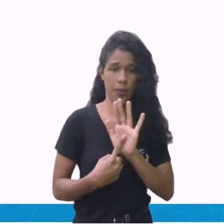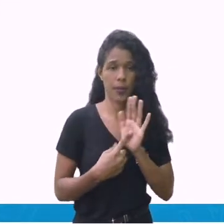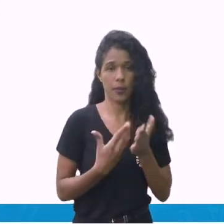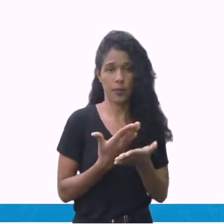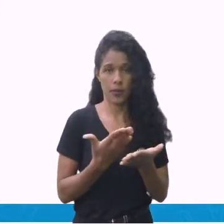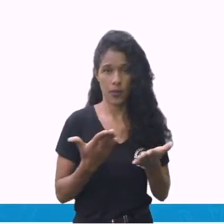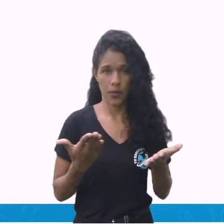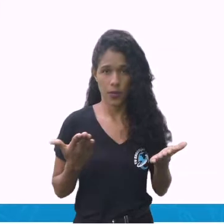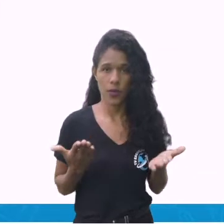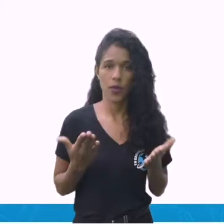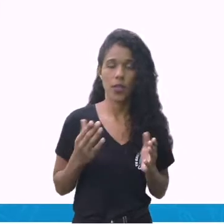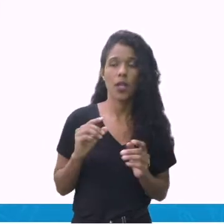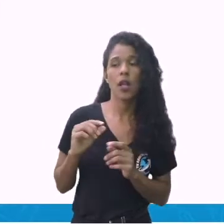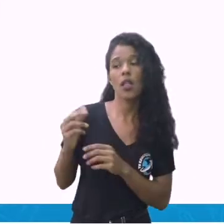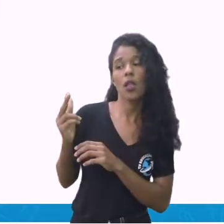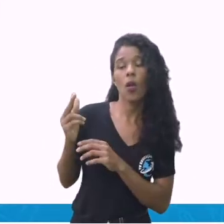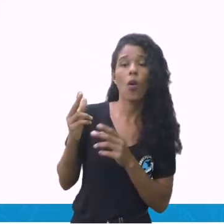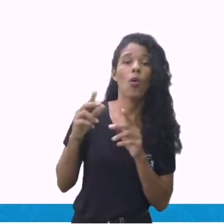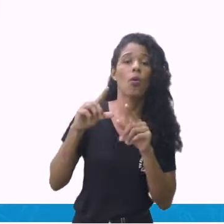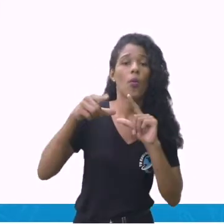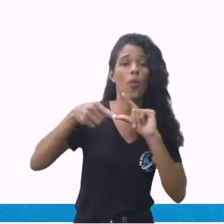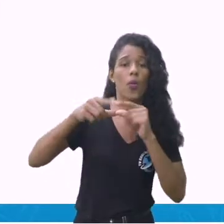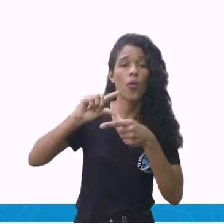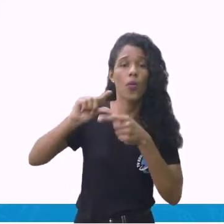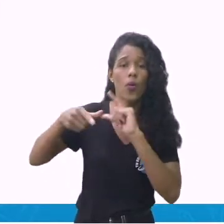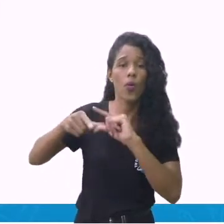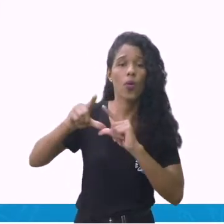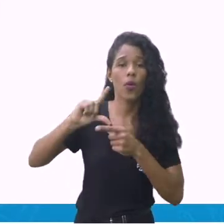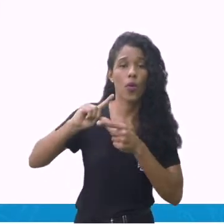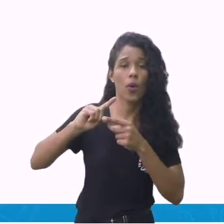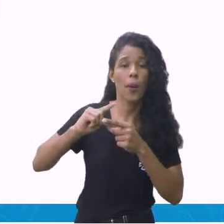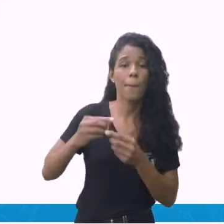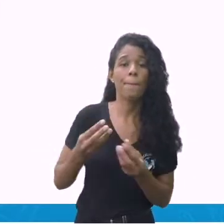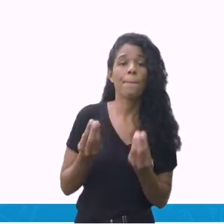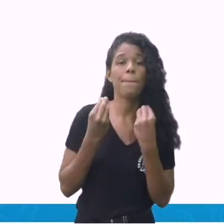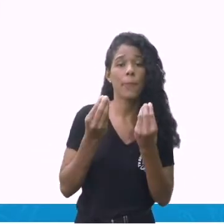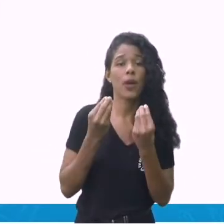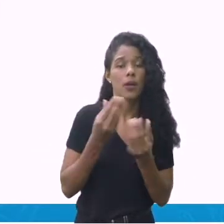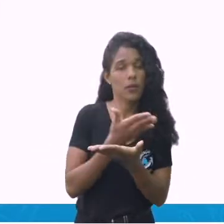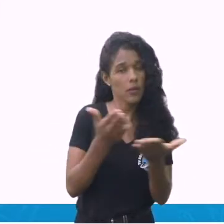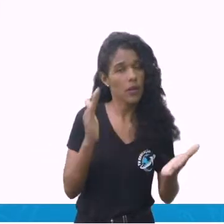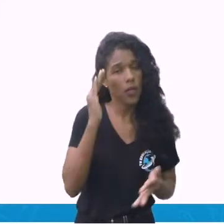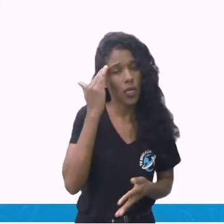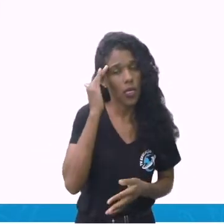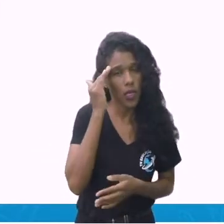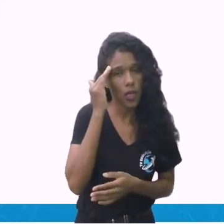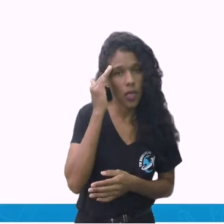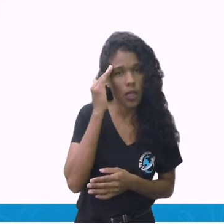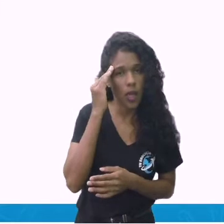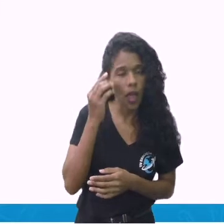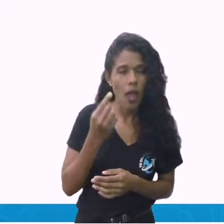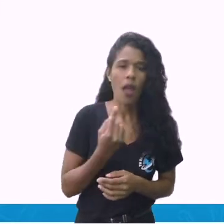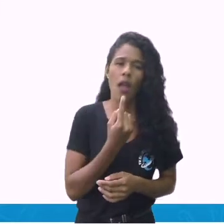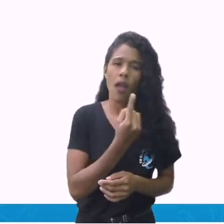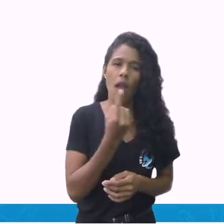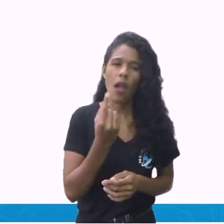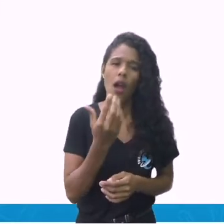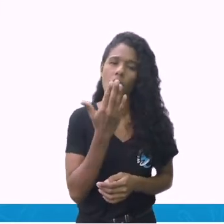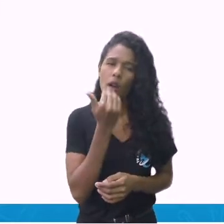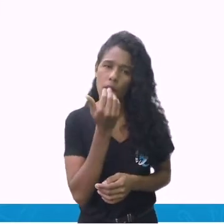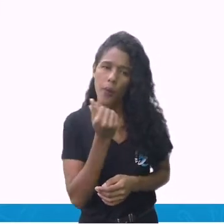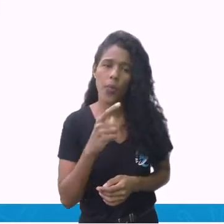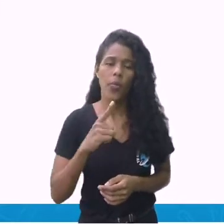são nutrientes diferentes. Depois que é quebrado e aí transformado